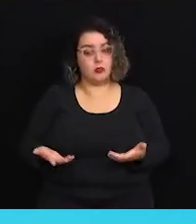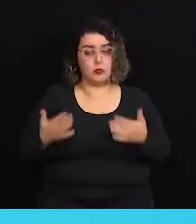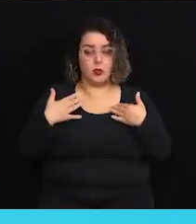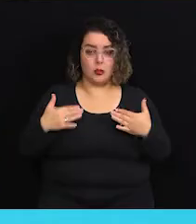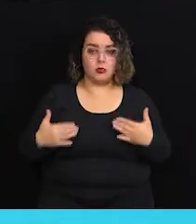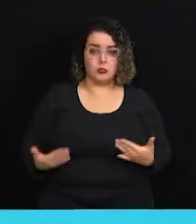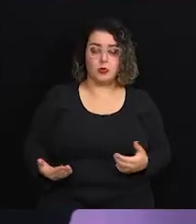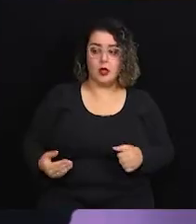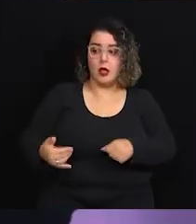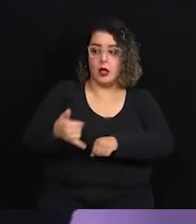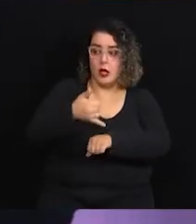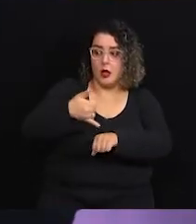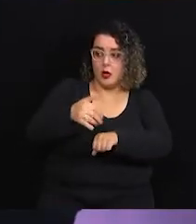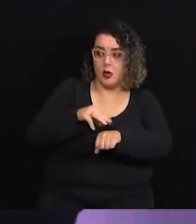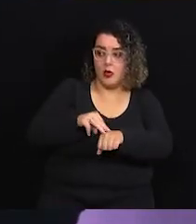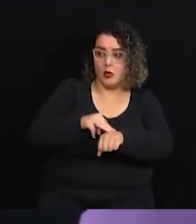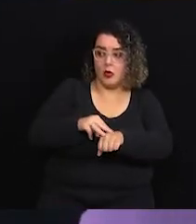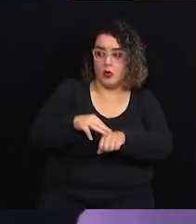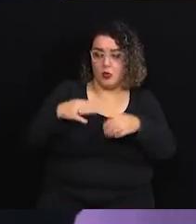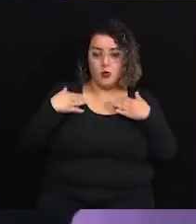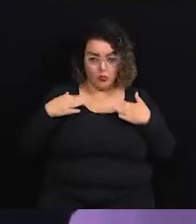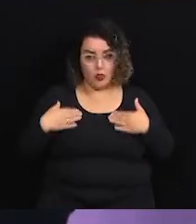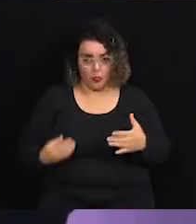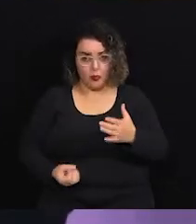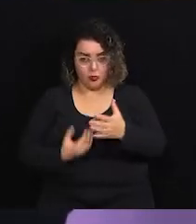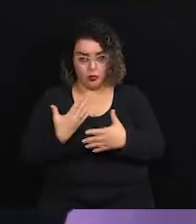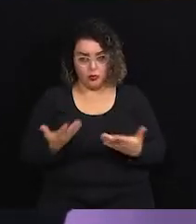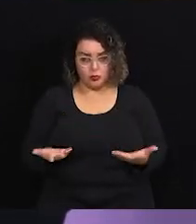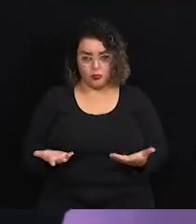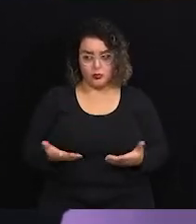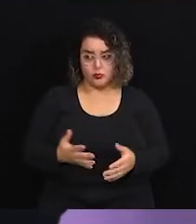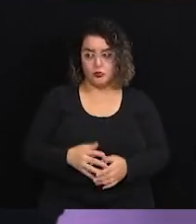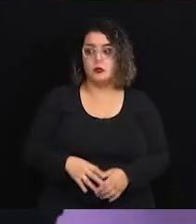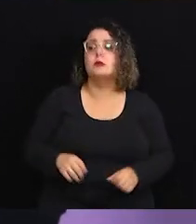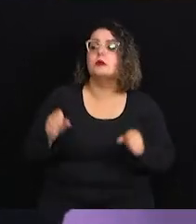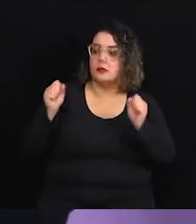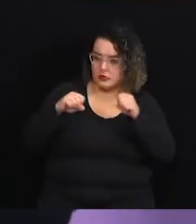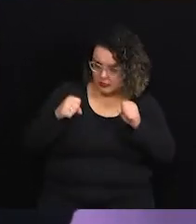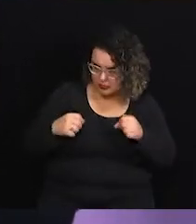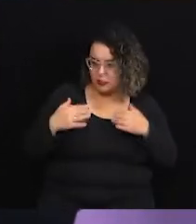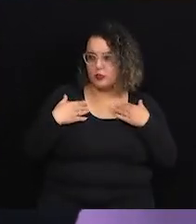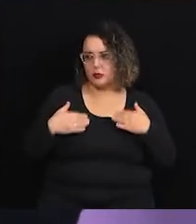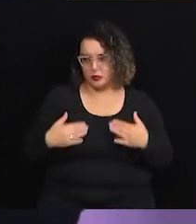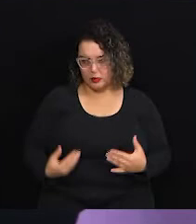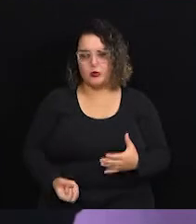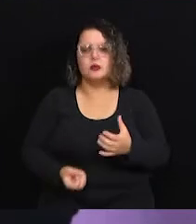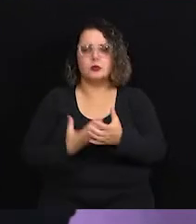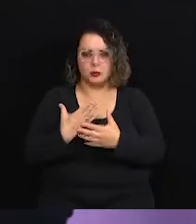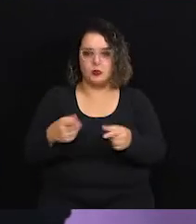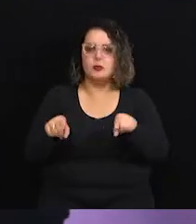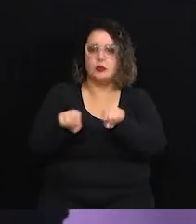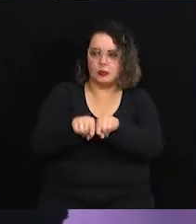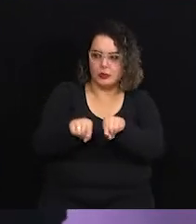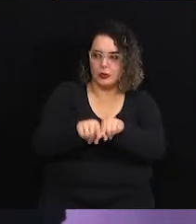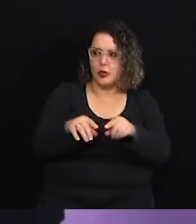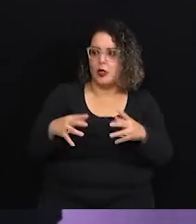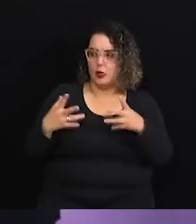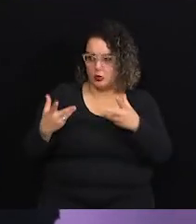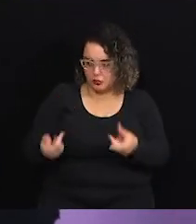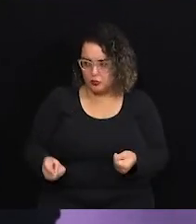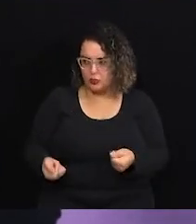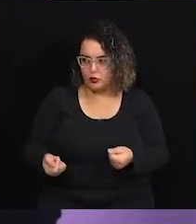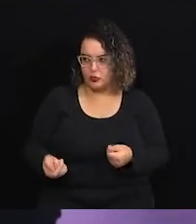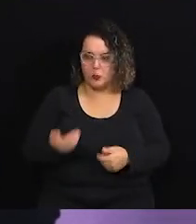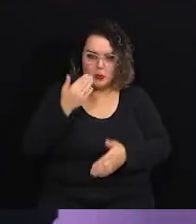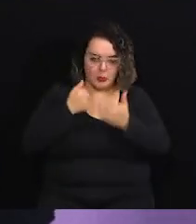corpo. E a marrom é o nosso corpo também que produz? Sim, o nosso corpo que produz também. Tudo por